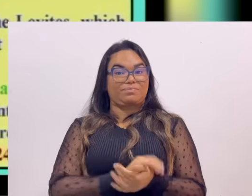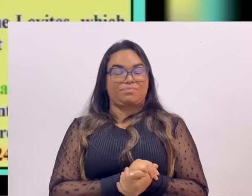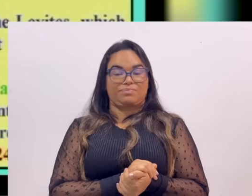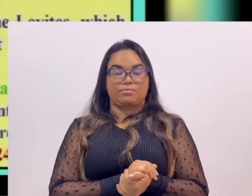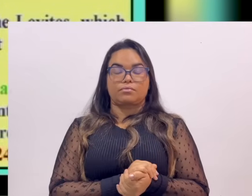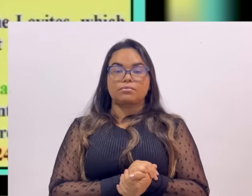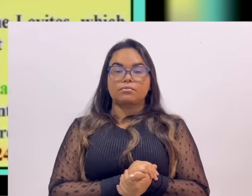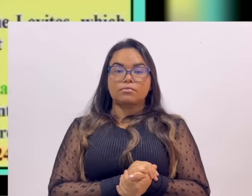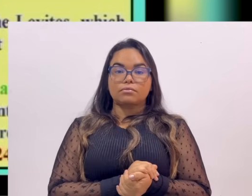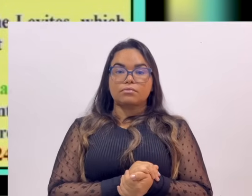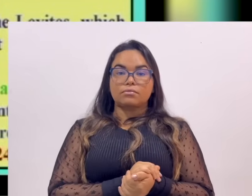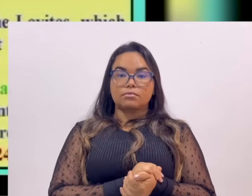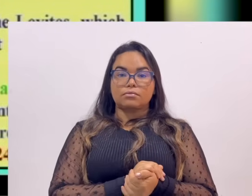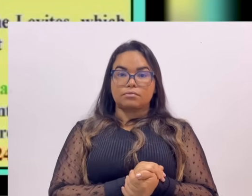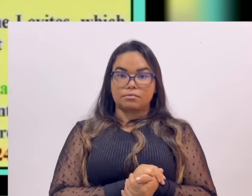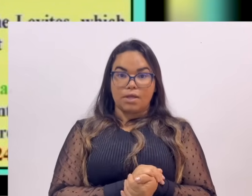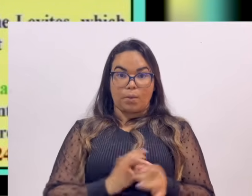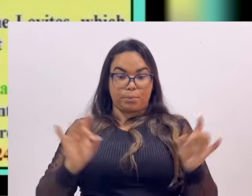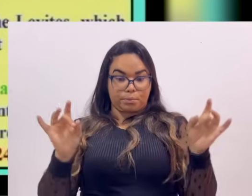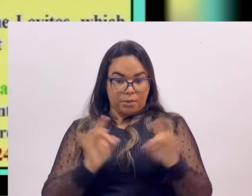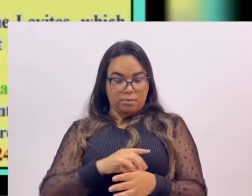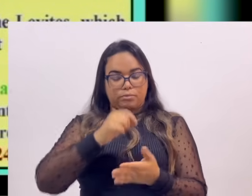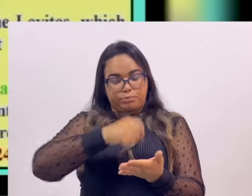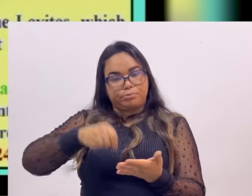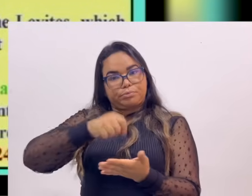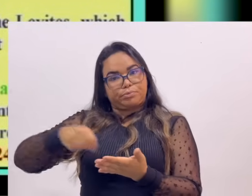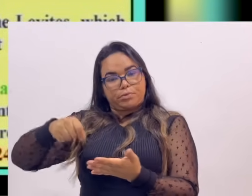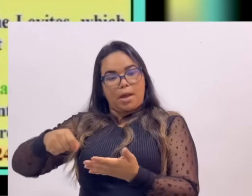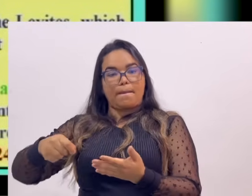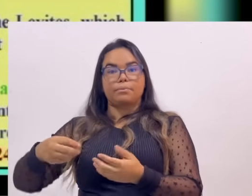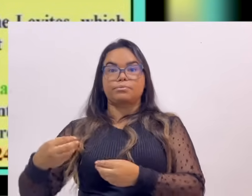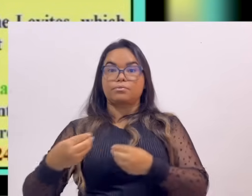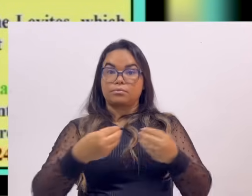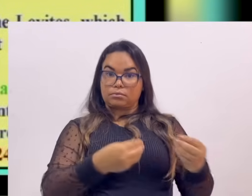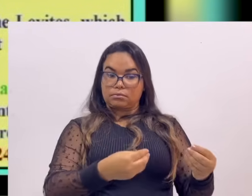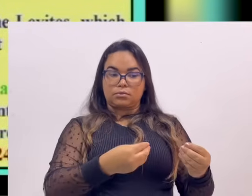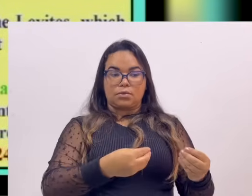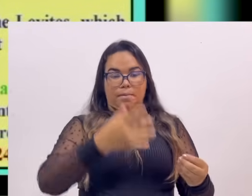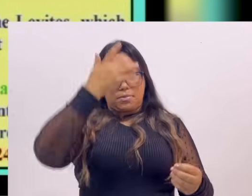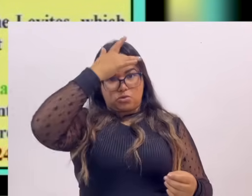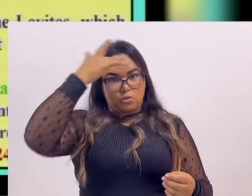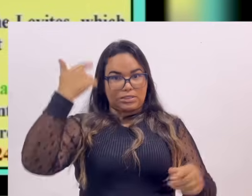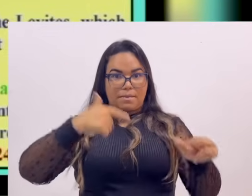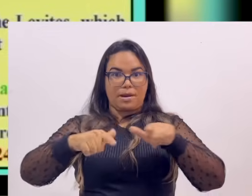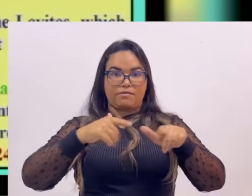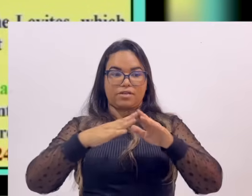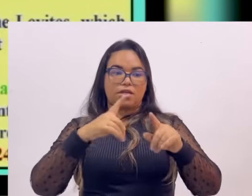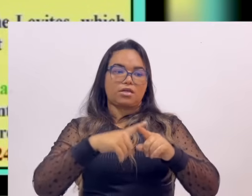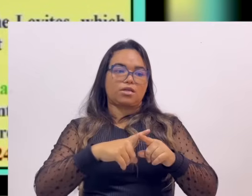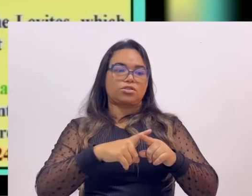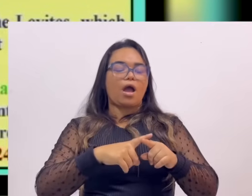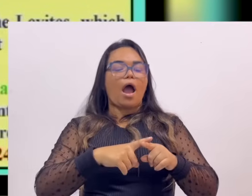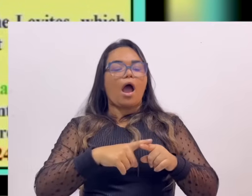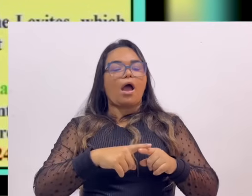E quando foram acabadas, deu ordens aos levitas que levassem a arca para o Senhor,